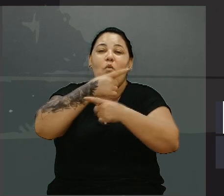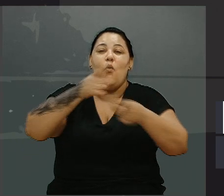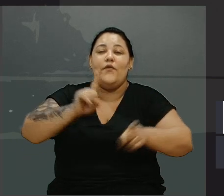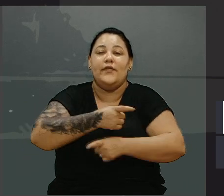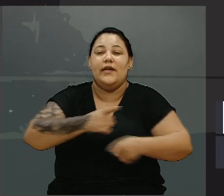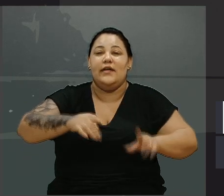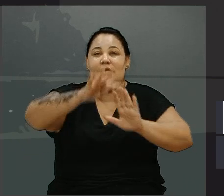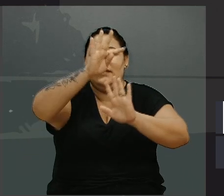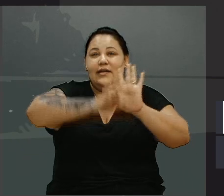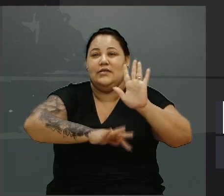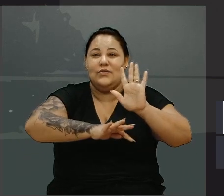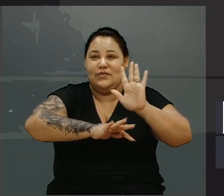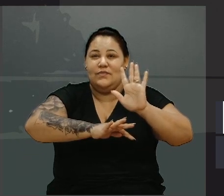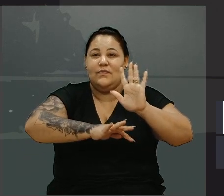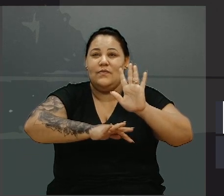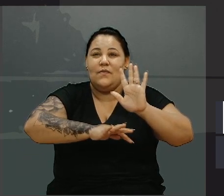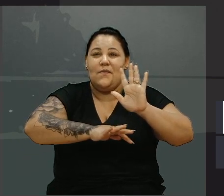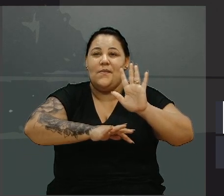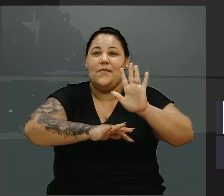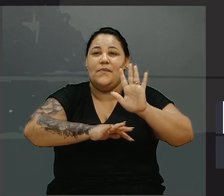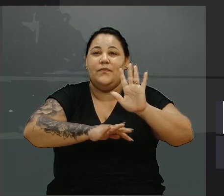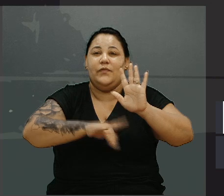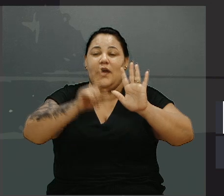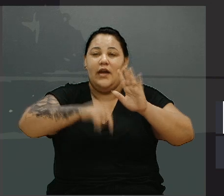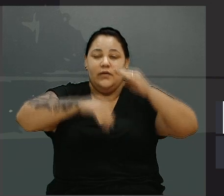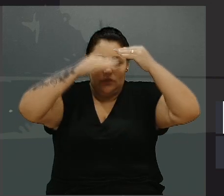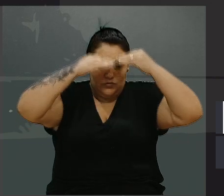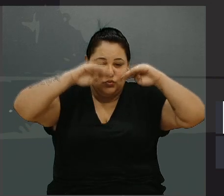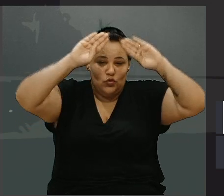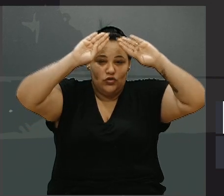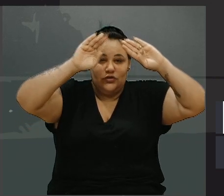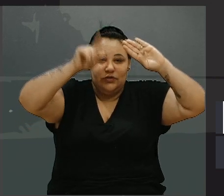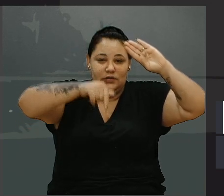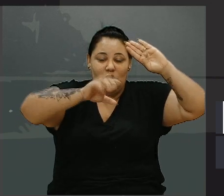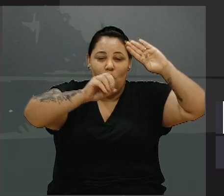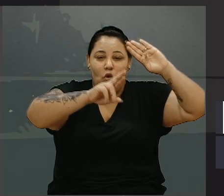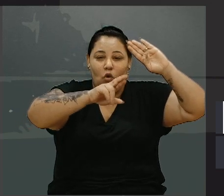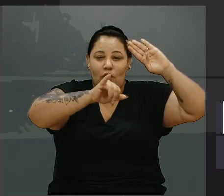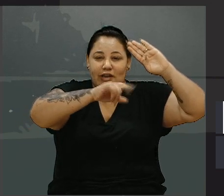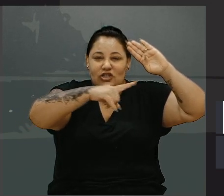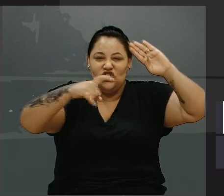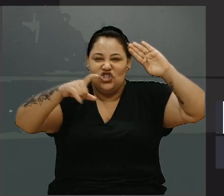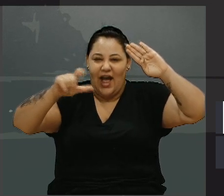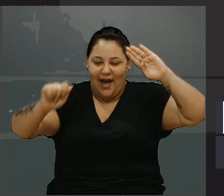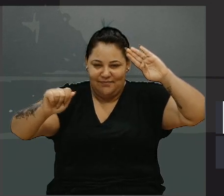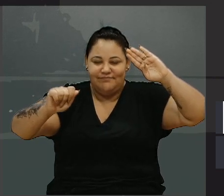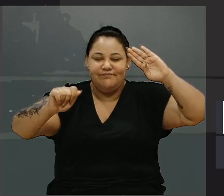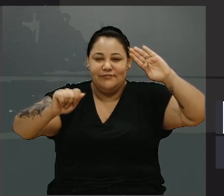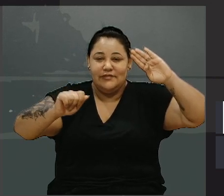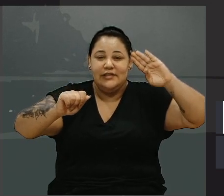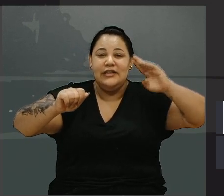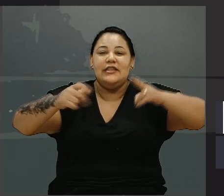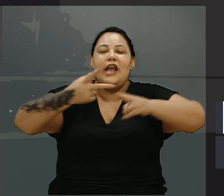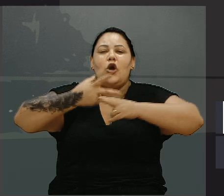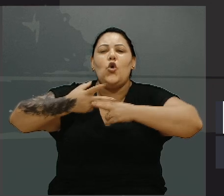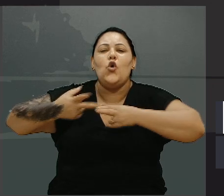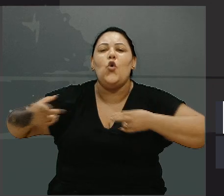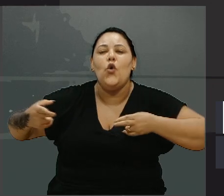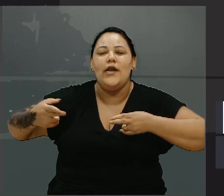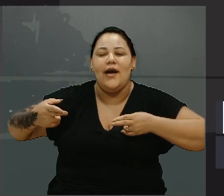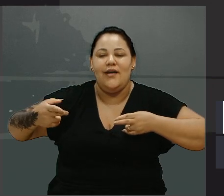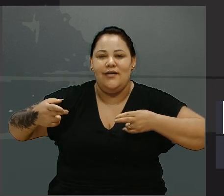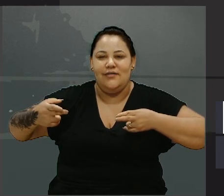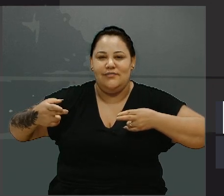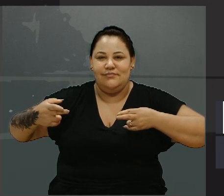Negra é o Ossanha, né? O orixá que trata da cura. Então, o tema dessa escola de samba é a